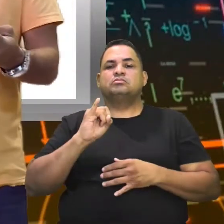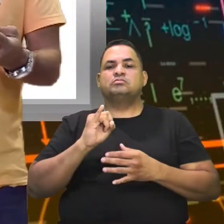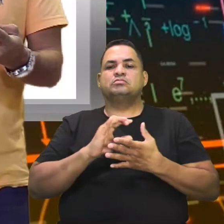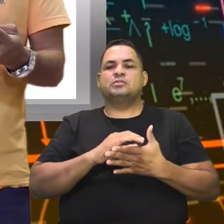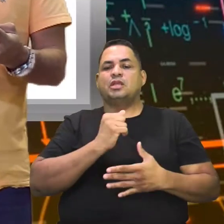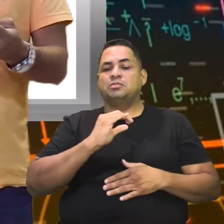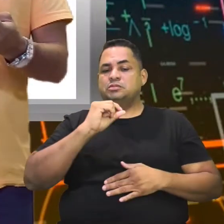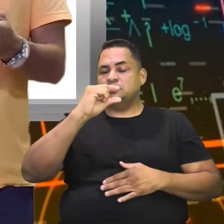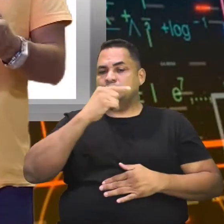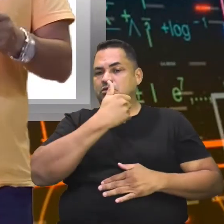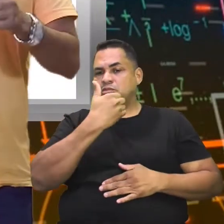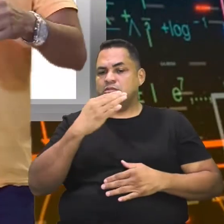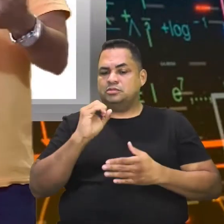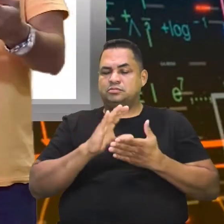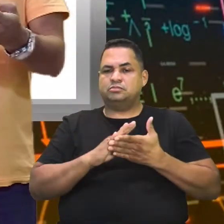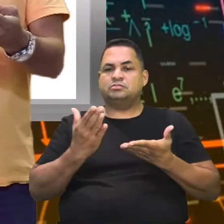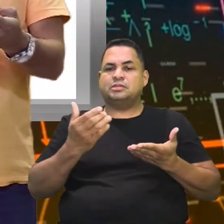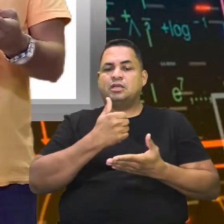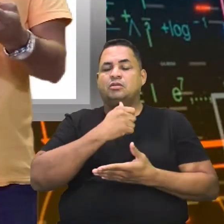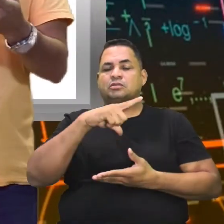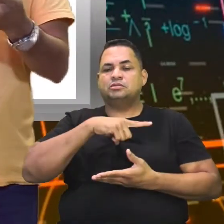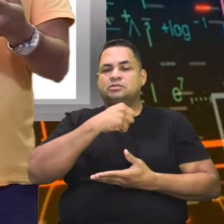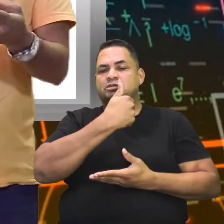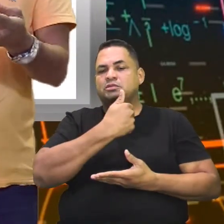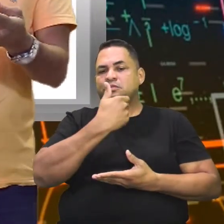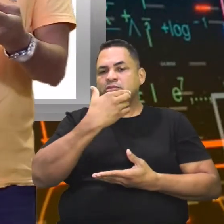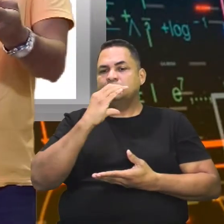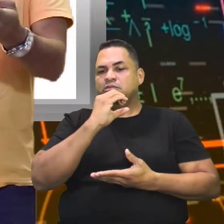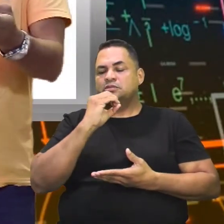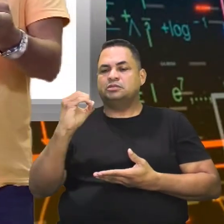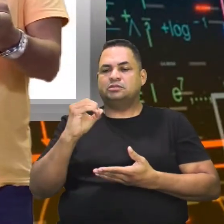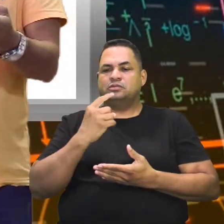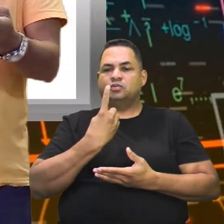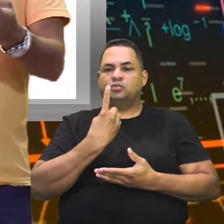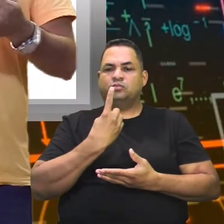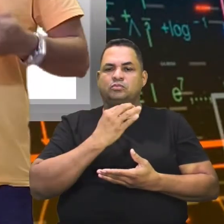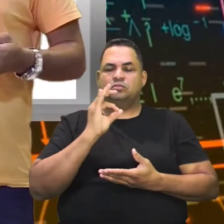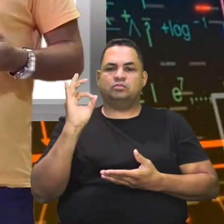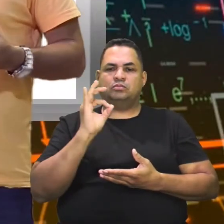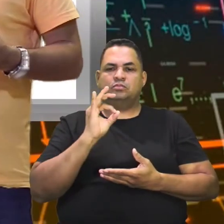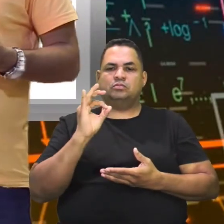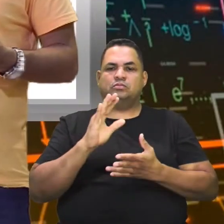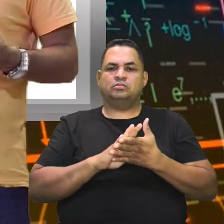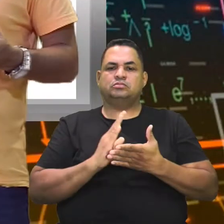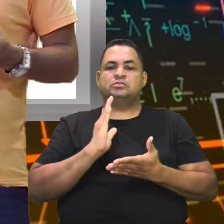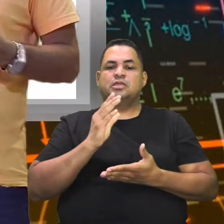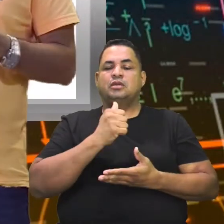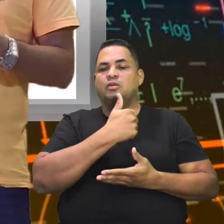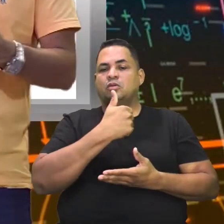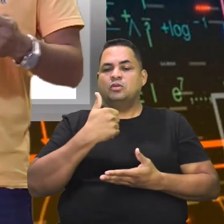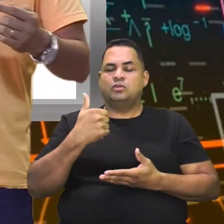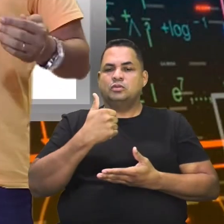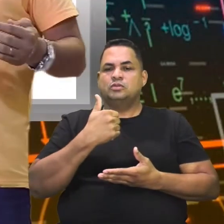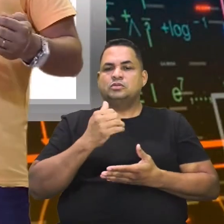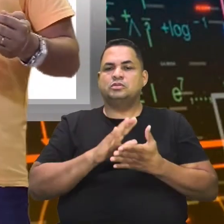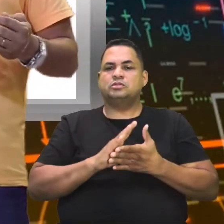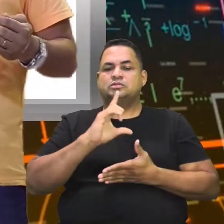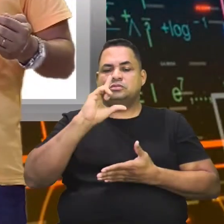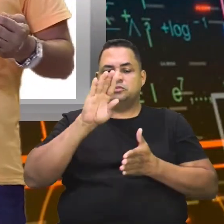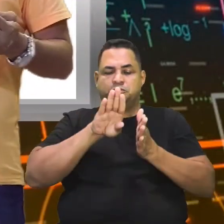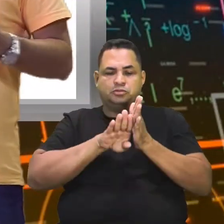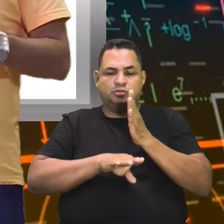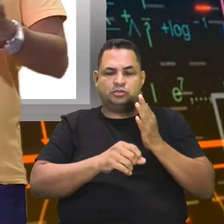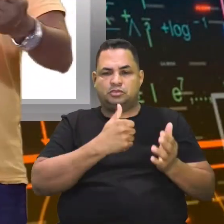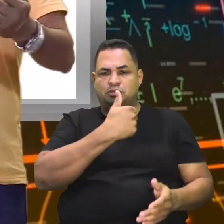eu aumentei 10%. Agora eu tenho 110, 1% de 110, agora já é 11. Então vou tirar